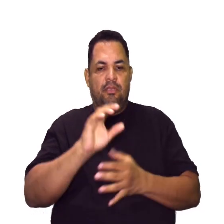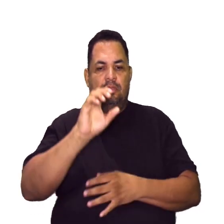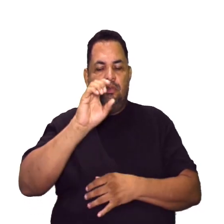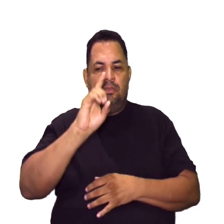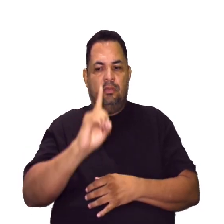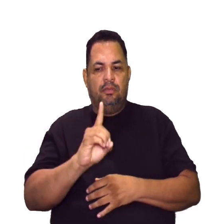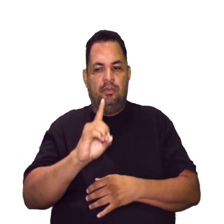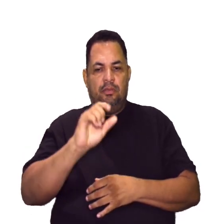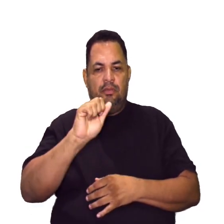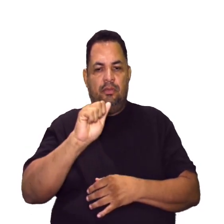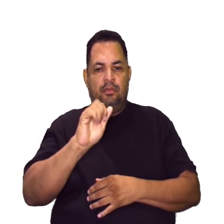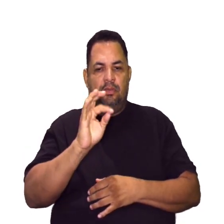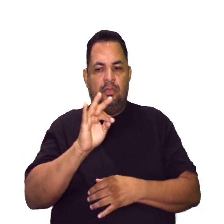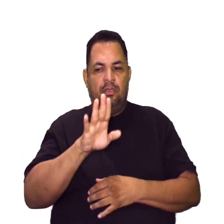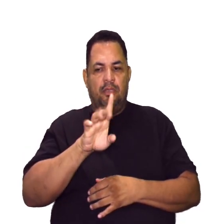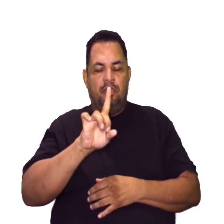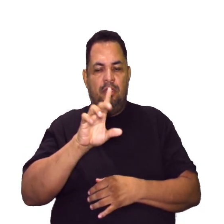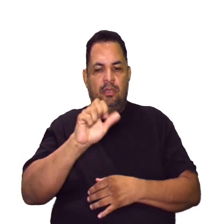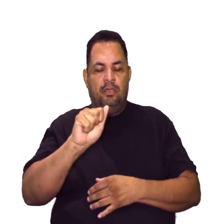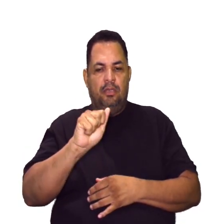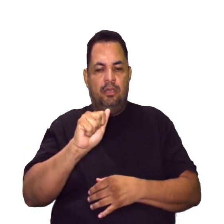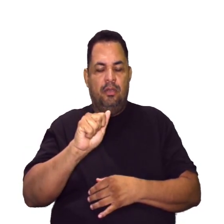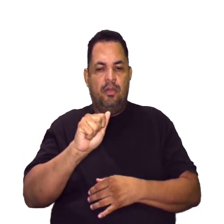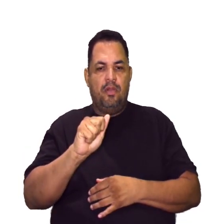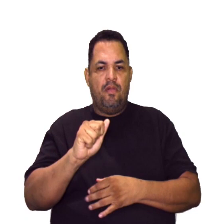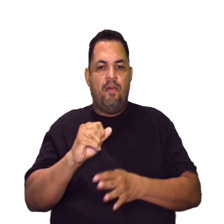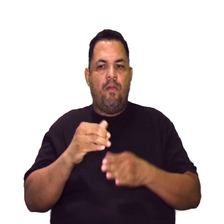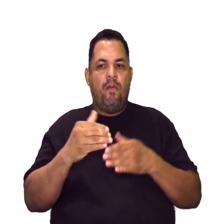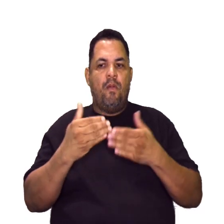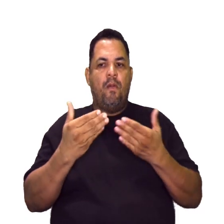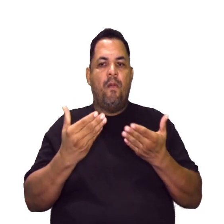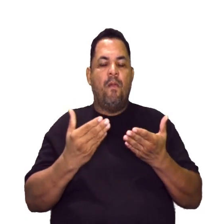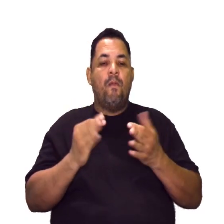Então, sendo assim,